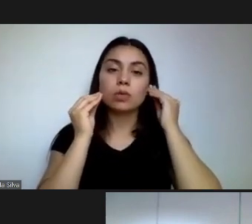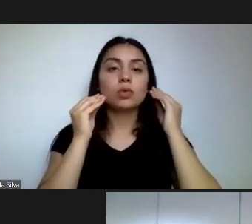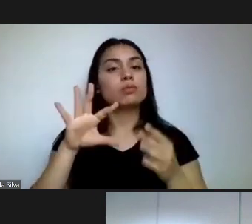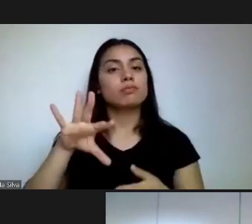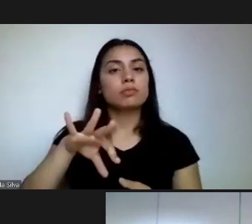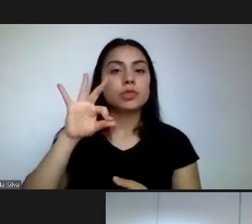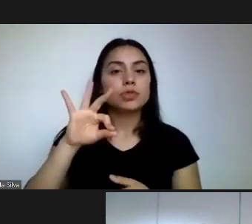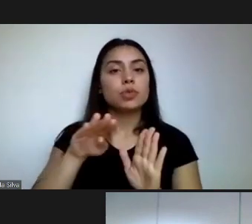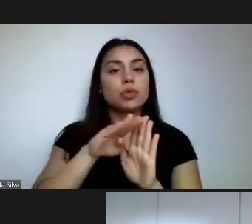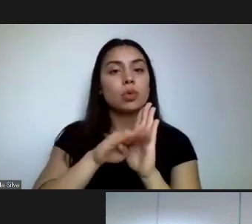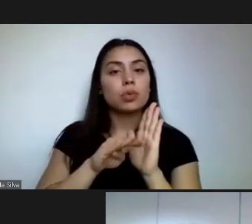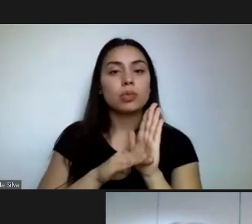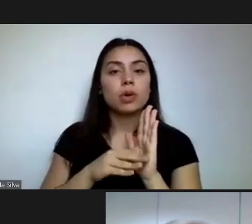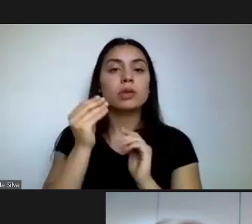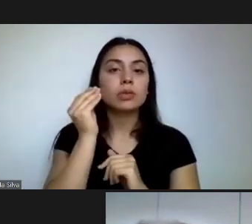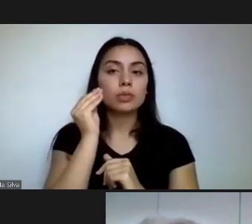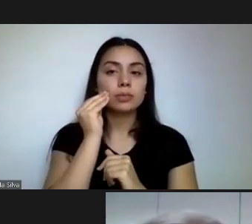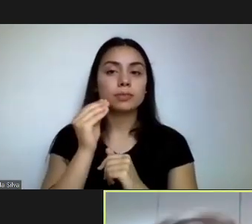é?